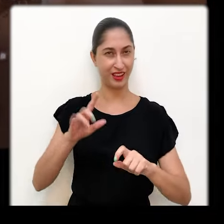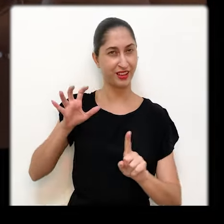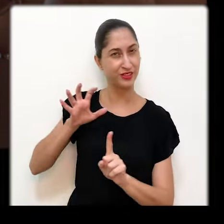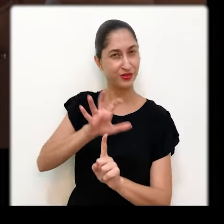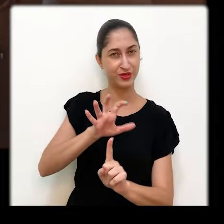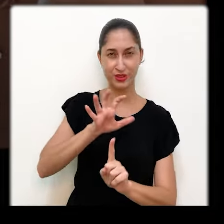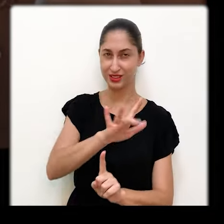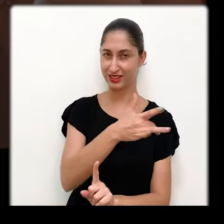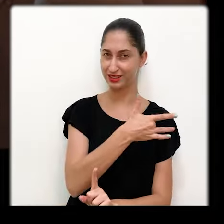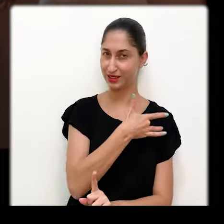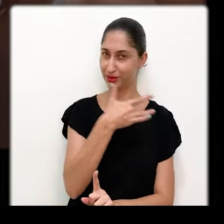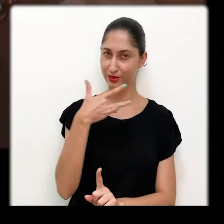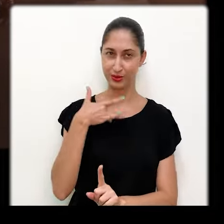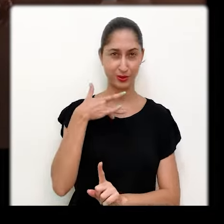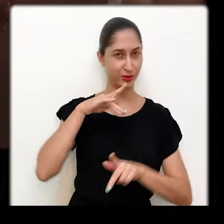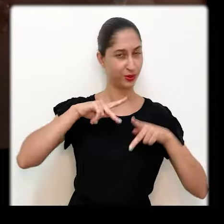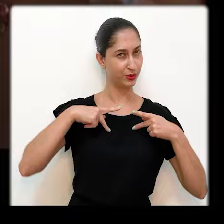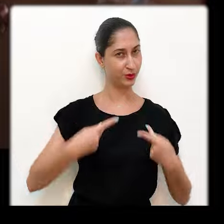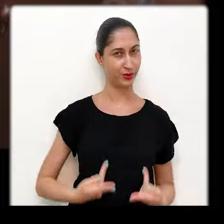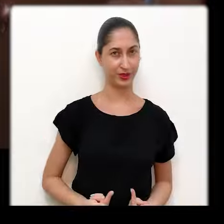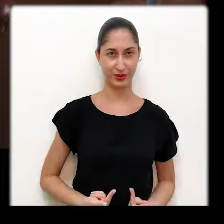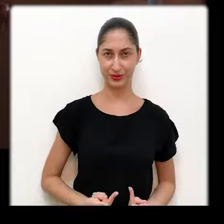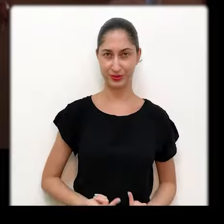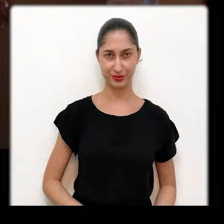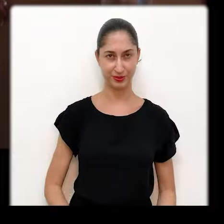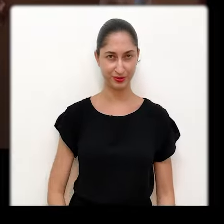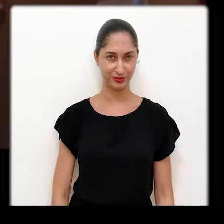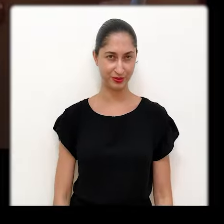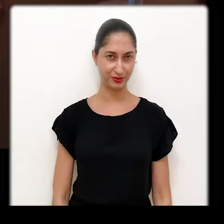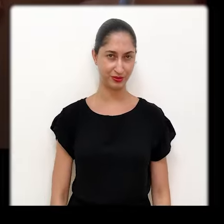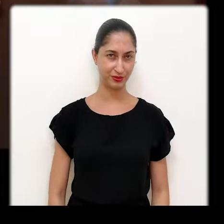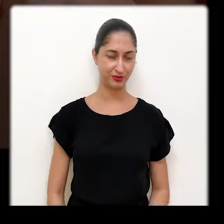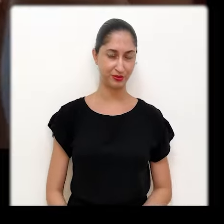atingir a saúde do ser humano. Vale tudo.